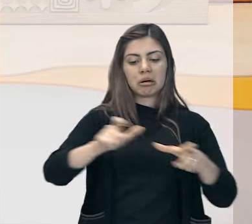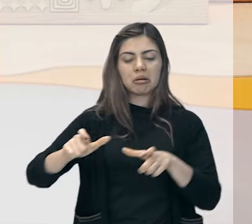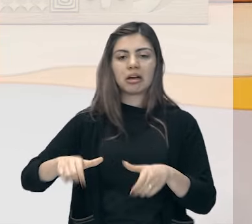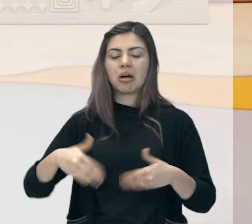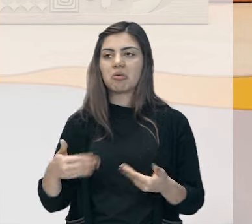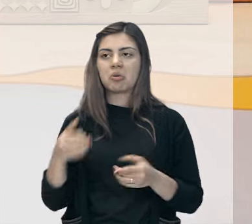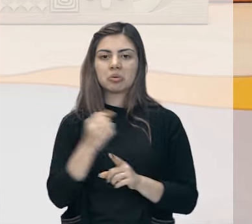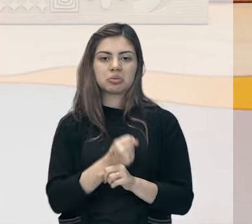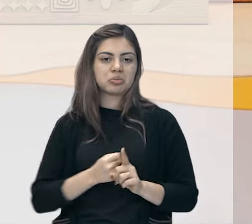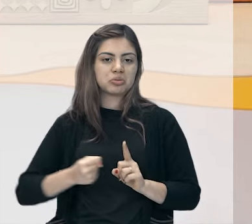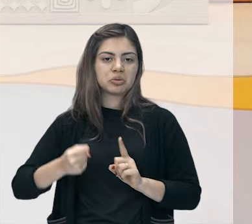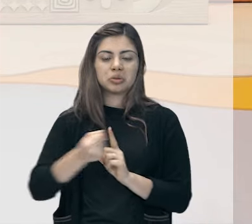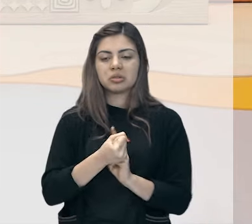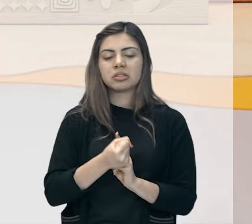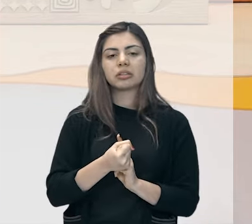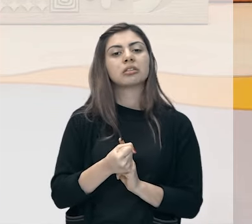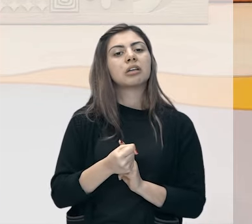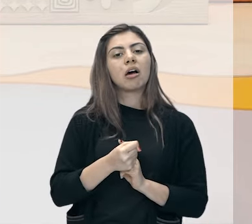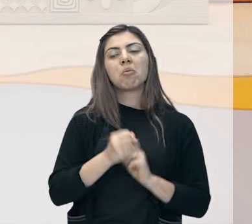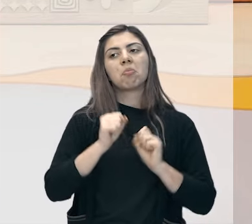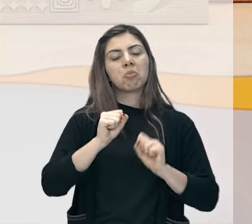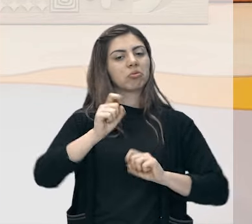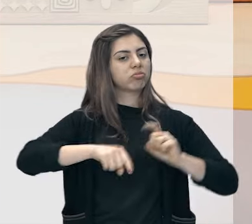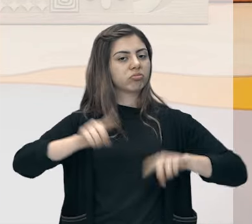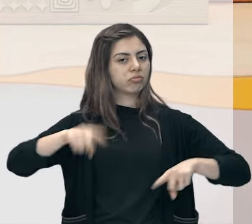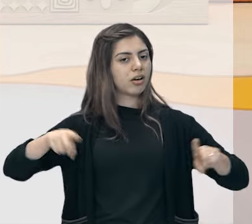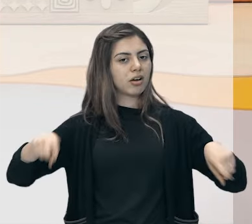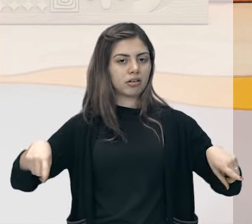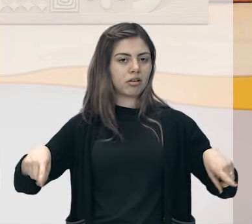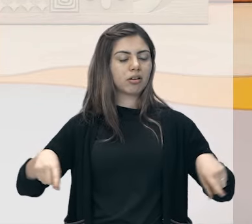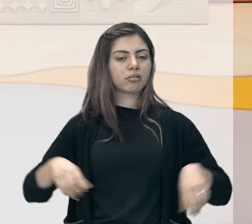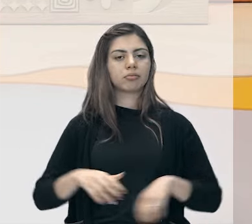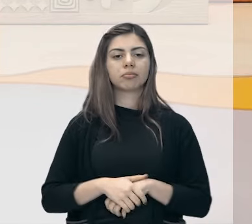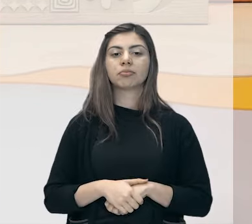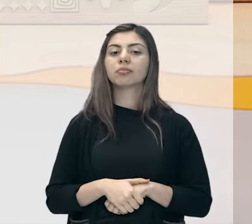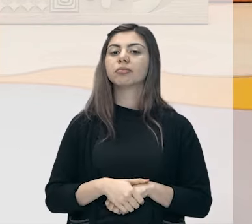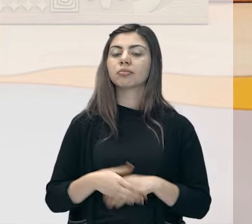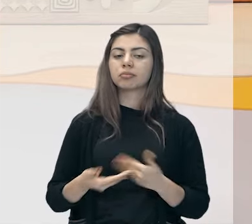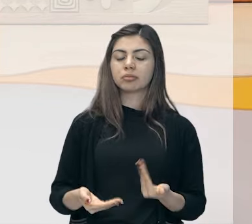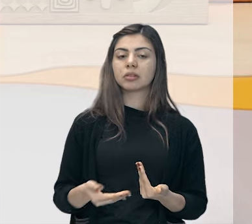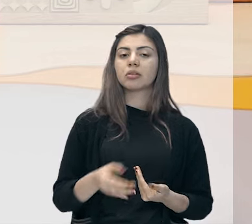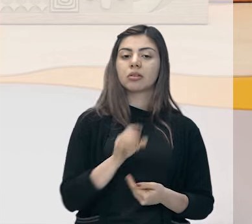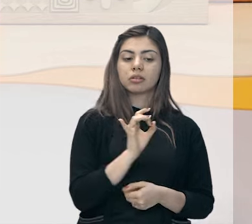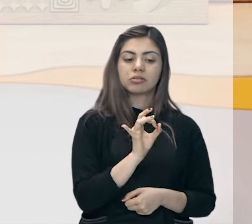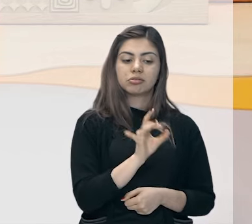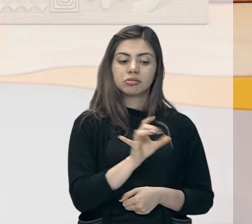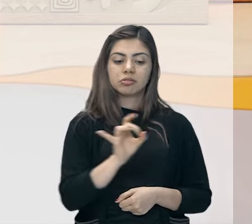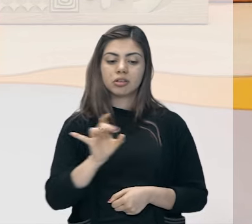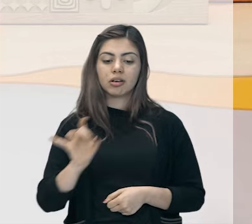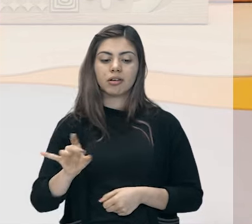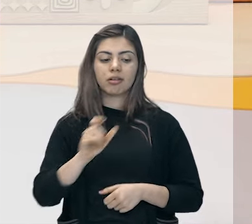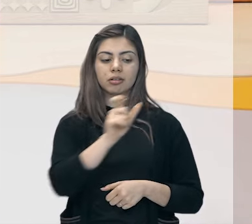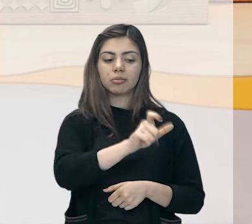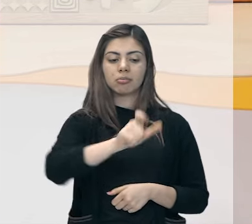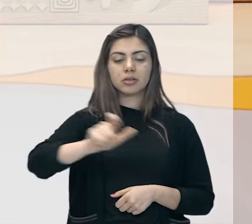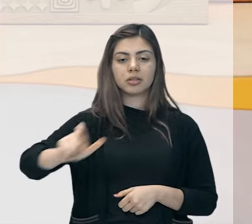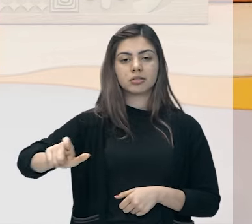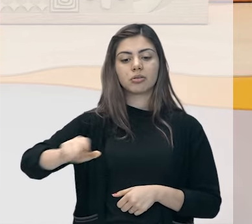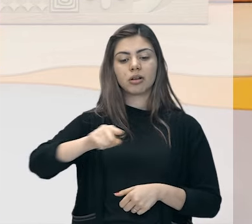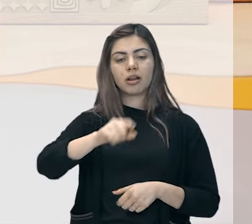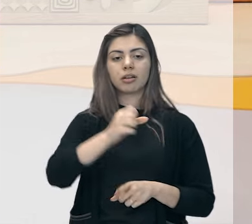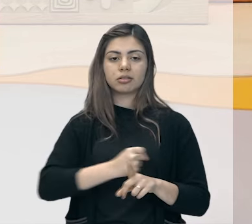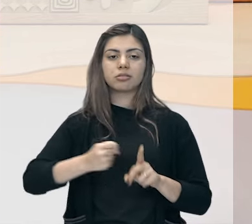social, da ocupação e das circunstâncias individuais de cada trabalhador na sociedade